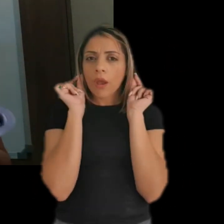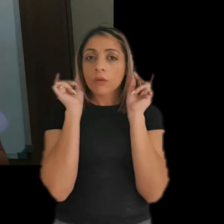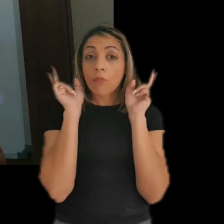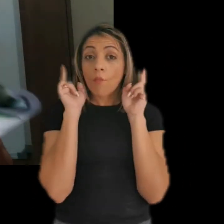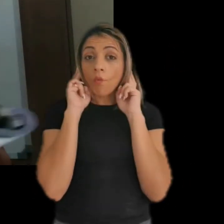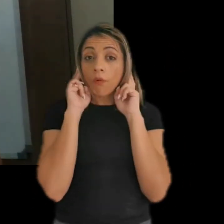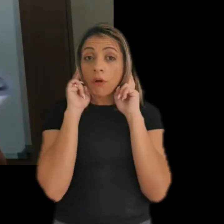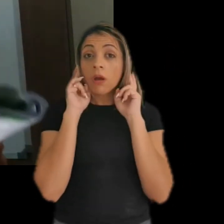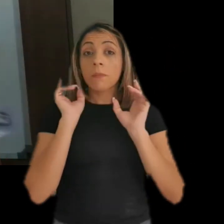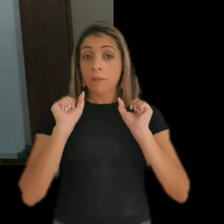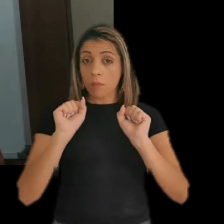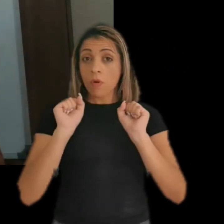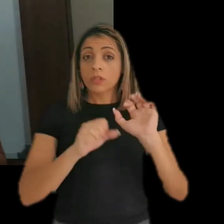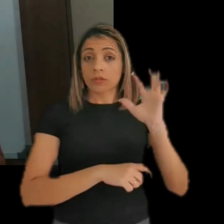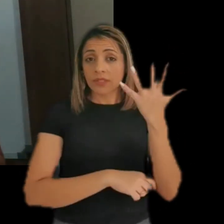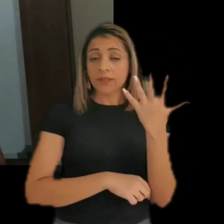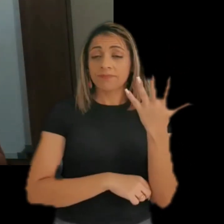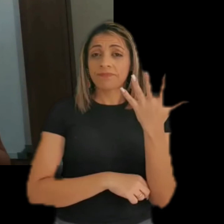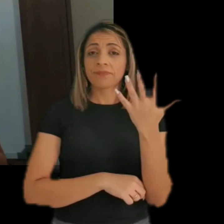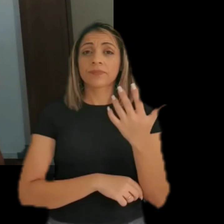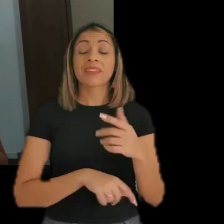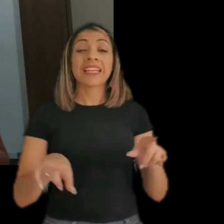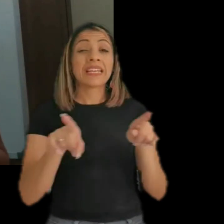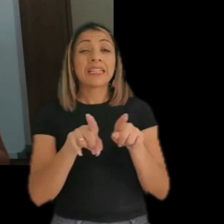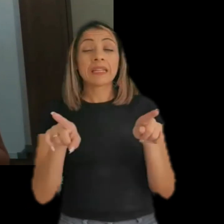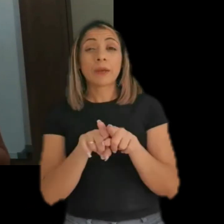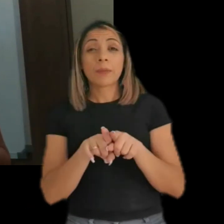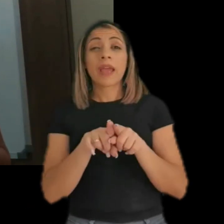E a poluição sonora também das cidades, que muitas vezes extrapolam, né,